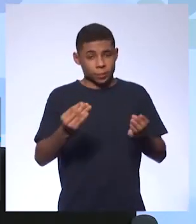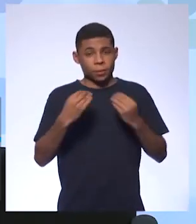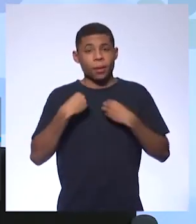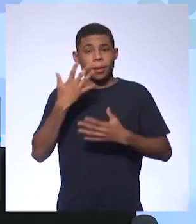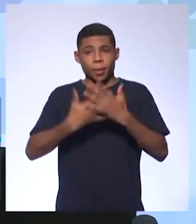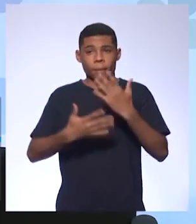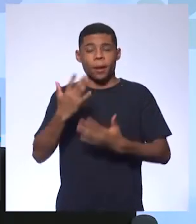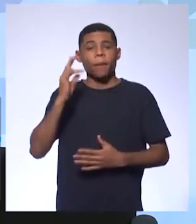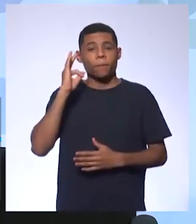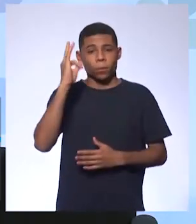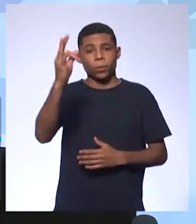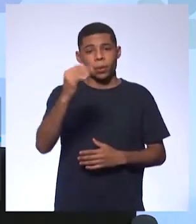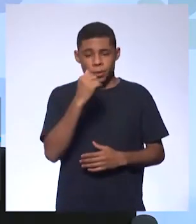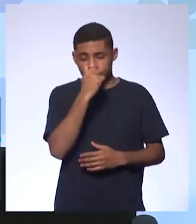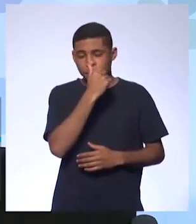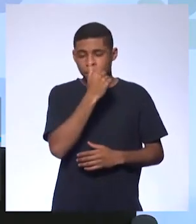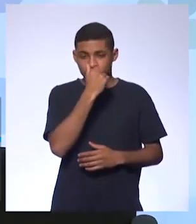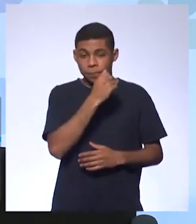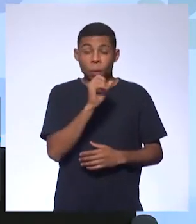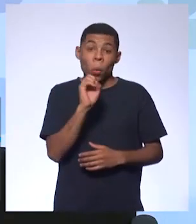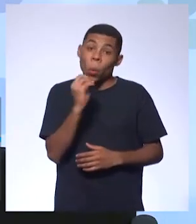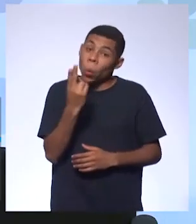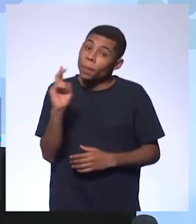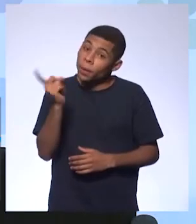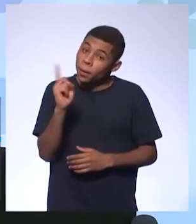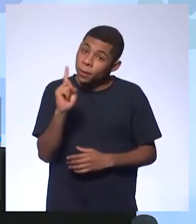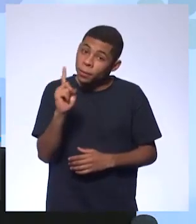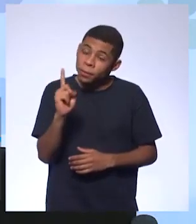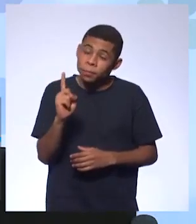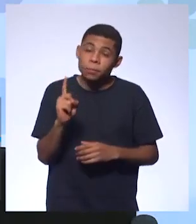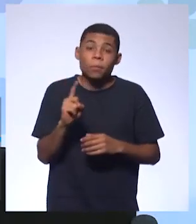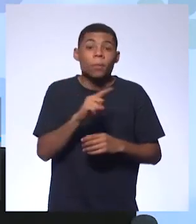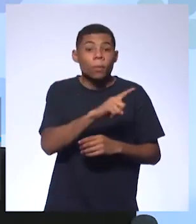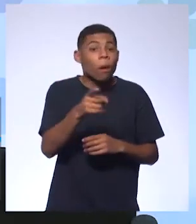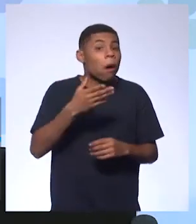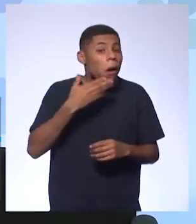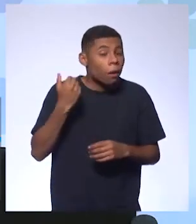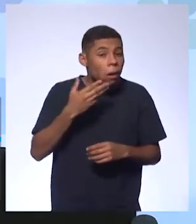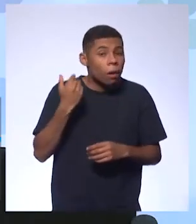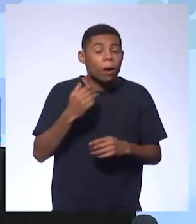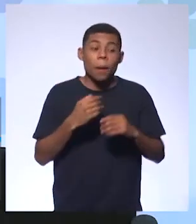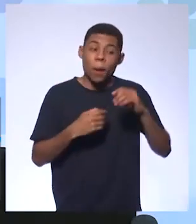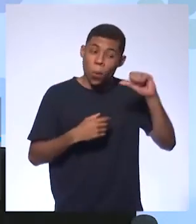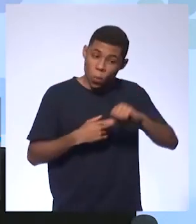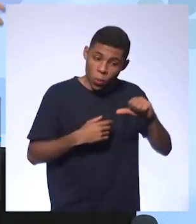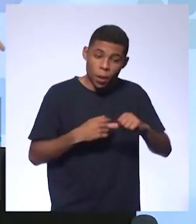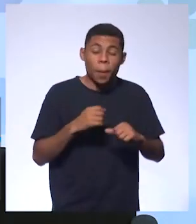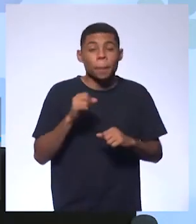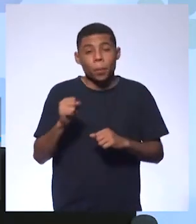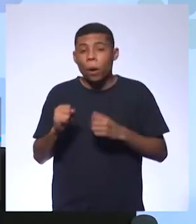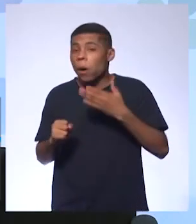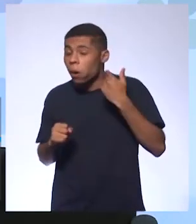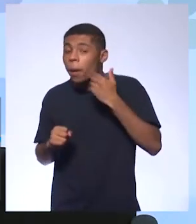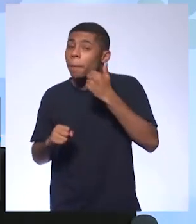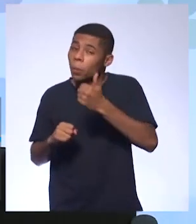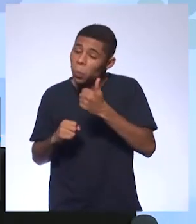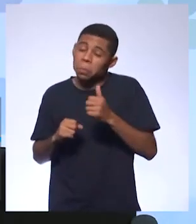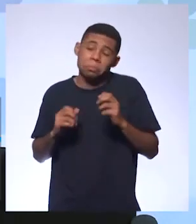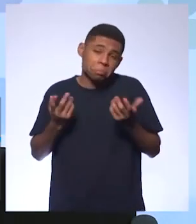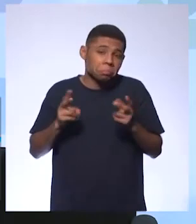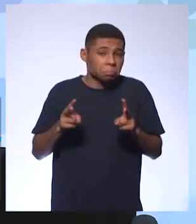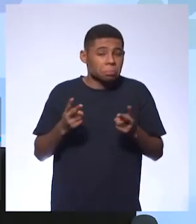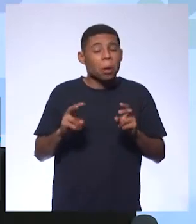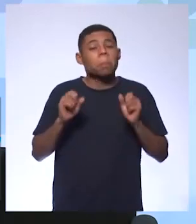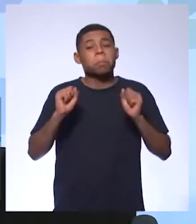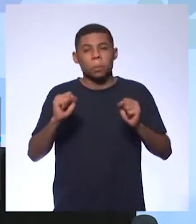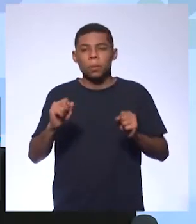naquela pessoa que eu me tornarei, ou não, já que a gente pode adquirir maus hábitos, no meu eu, ou quem eu